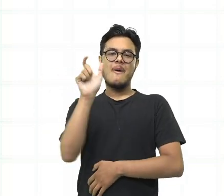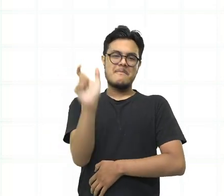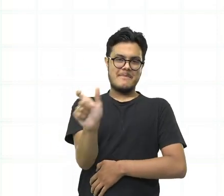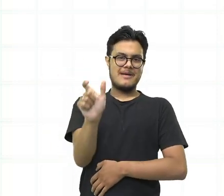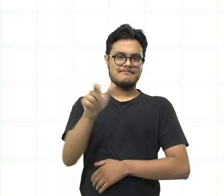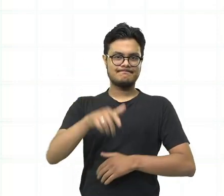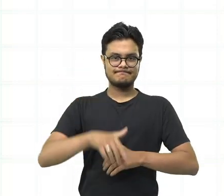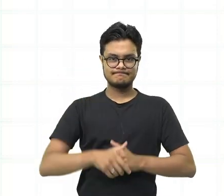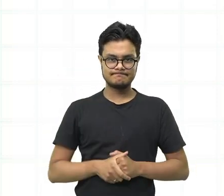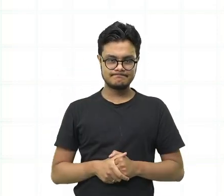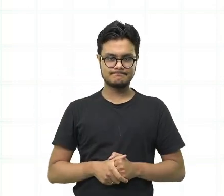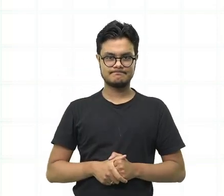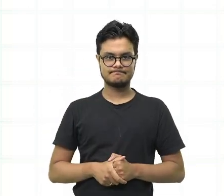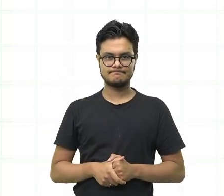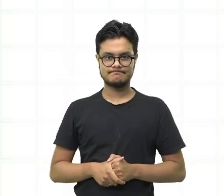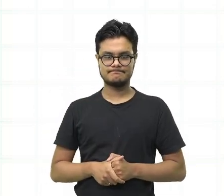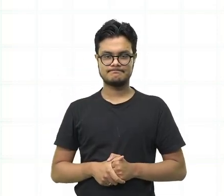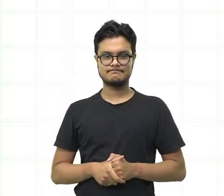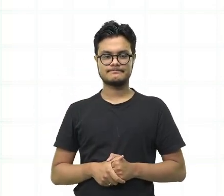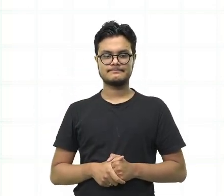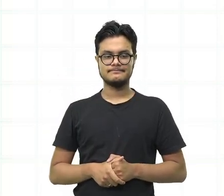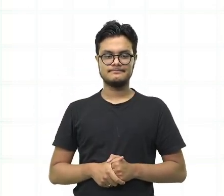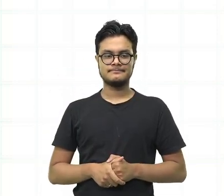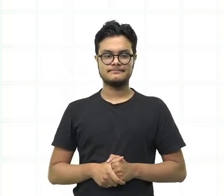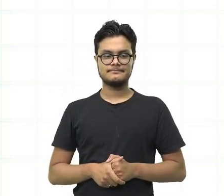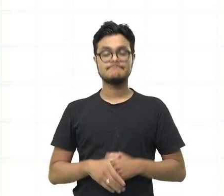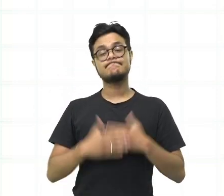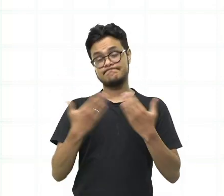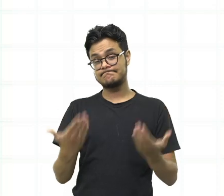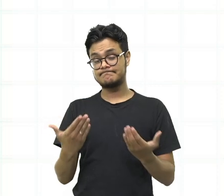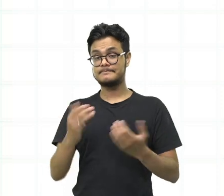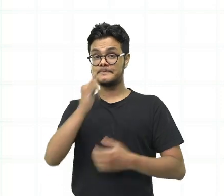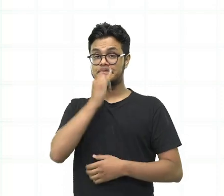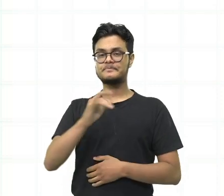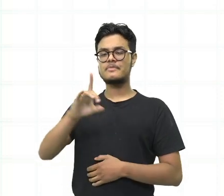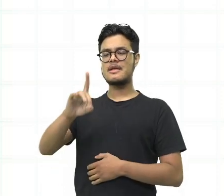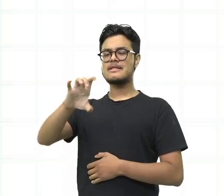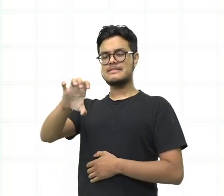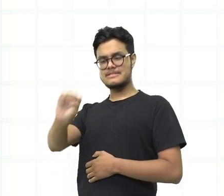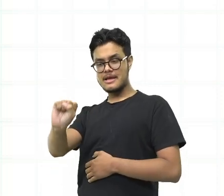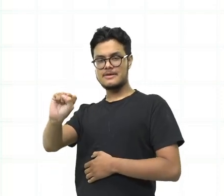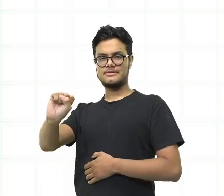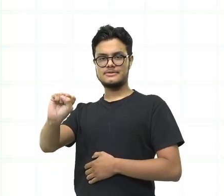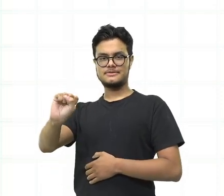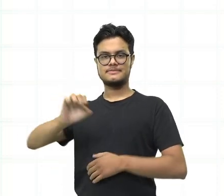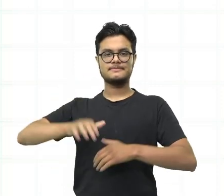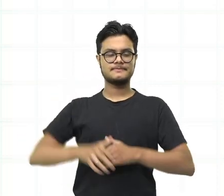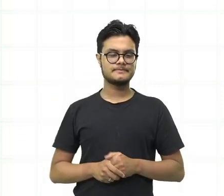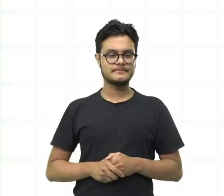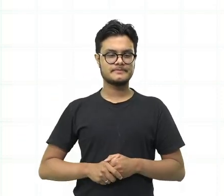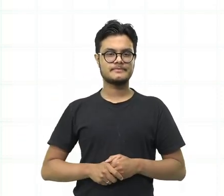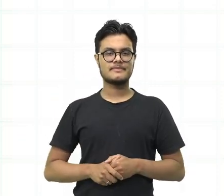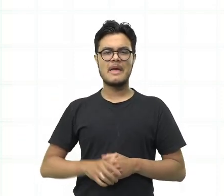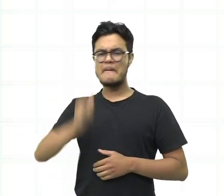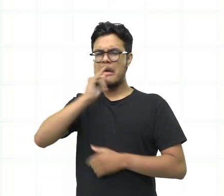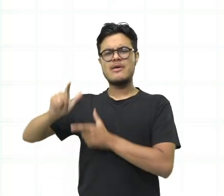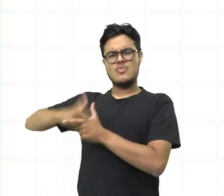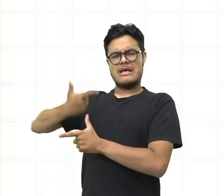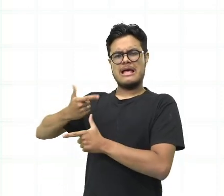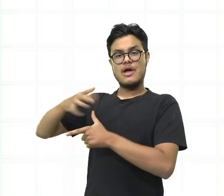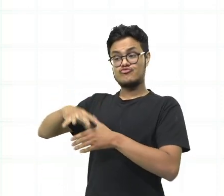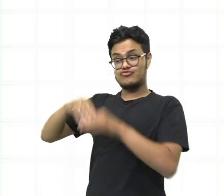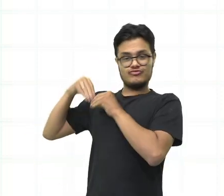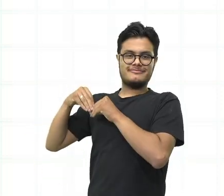uma nova palavra, né? Então, vejo que descalçar, o des está dando a ideia de não, de tirar, né? Descalçar, eu